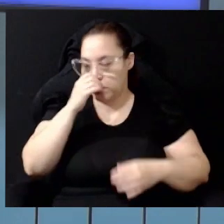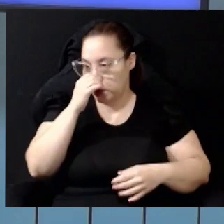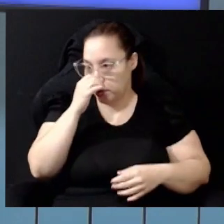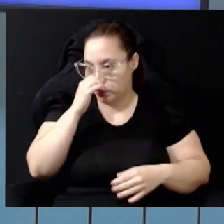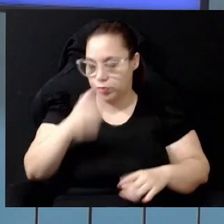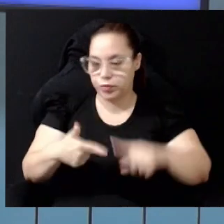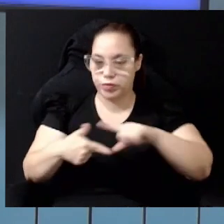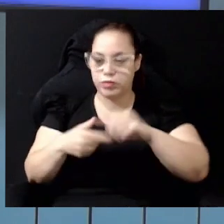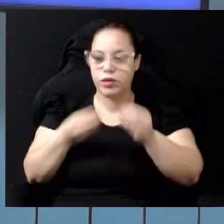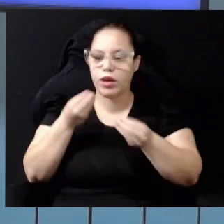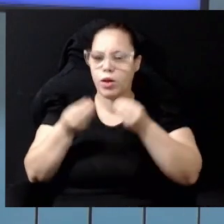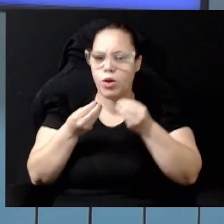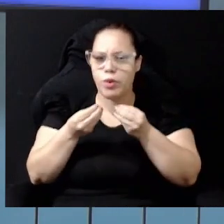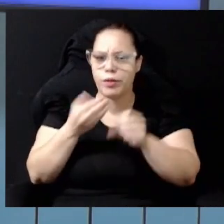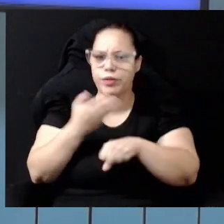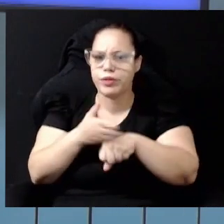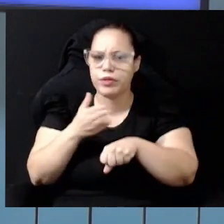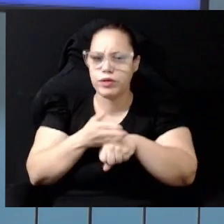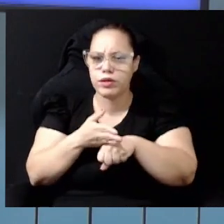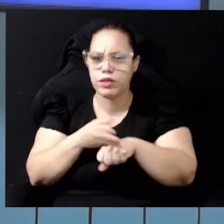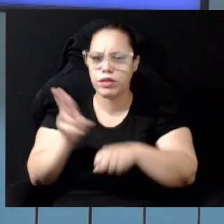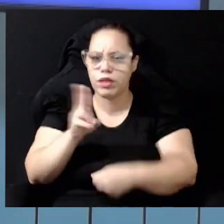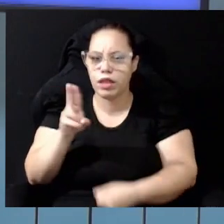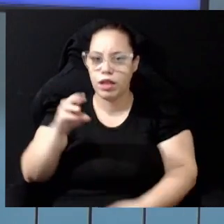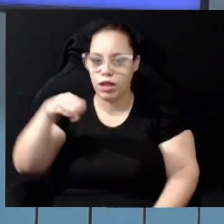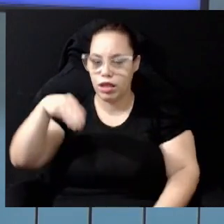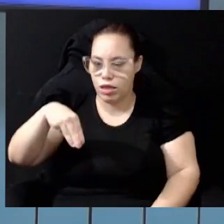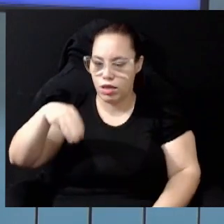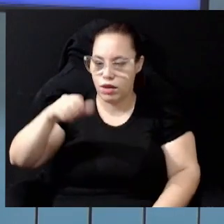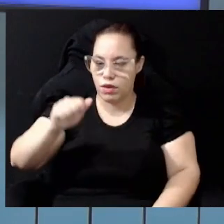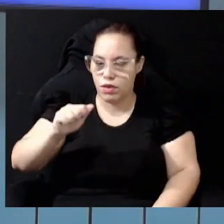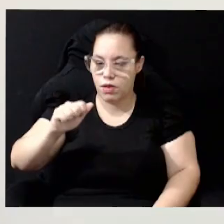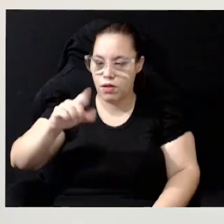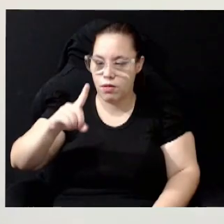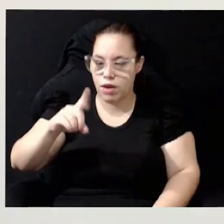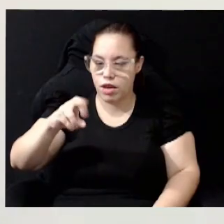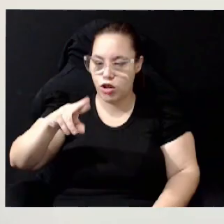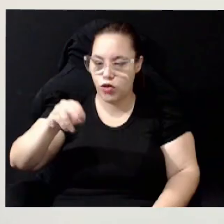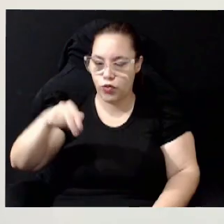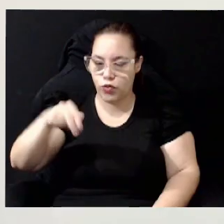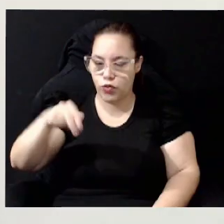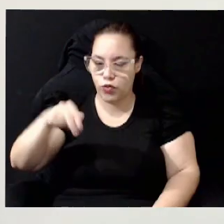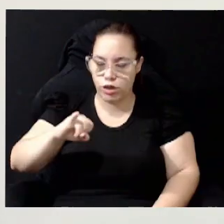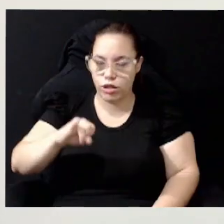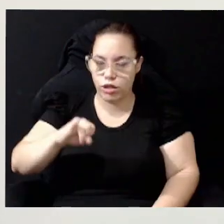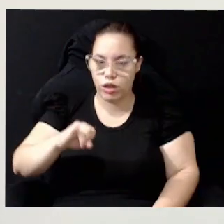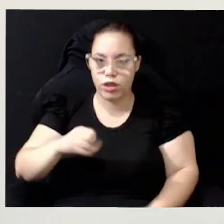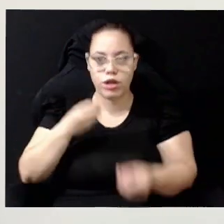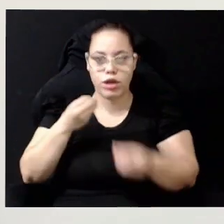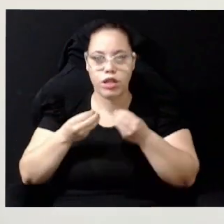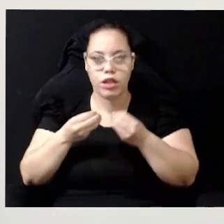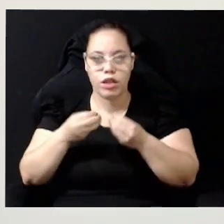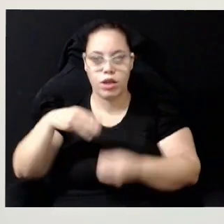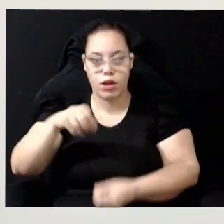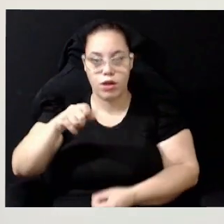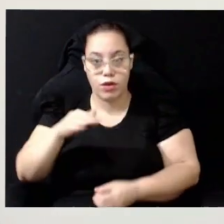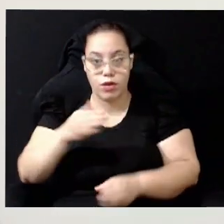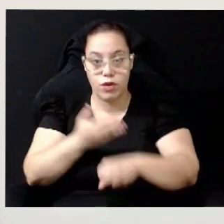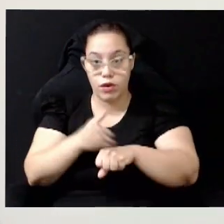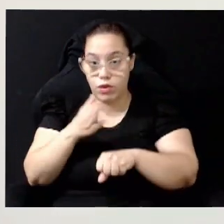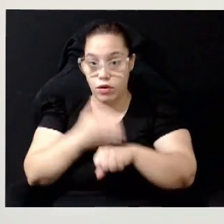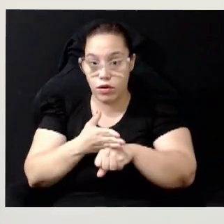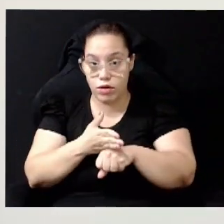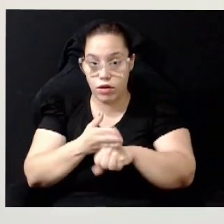essa prática chamada mindfulness. Então, mindfulness é uma prática que tem sido